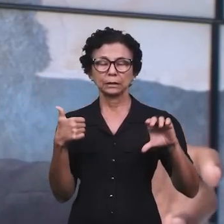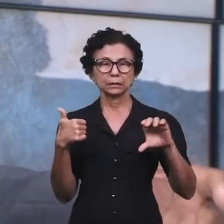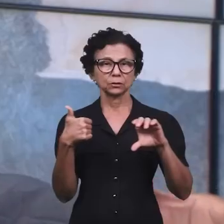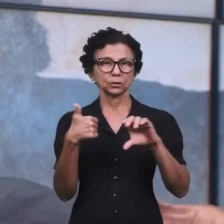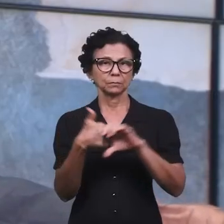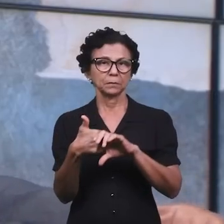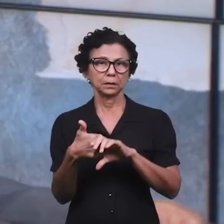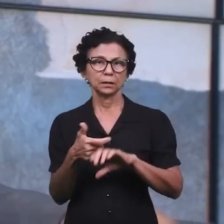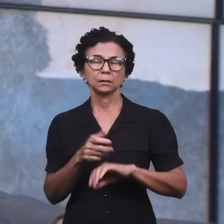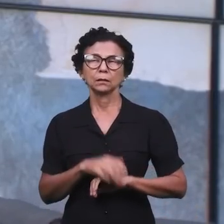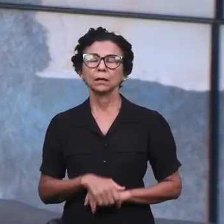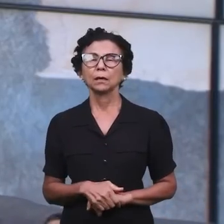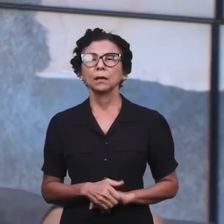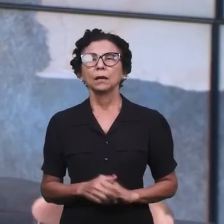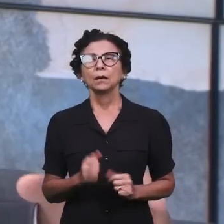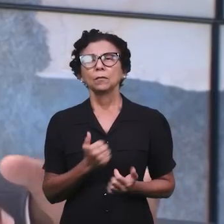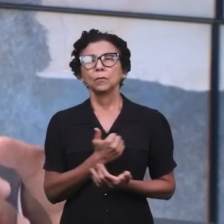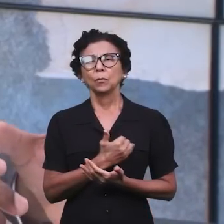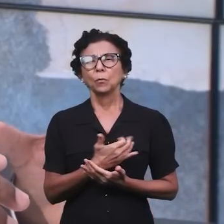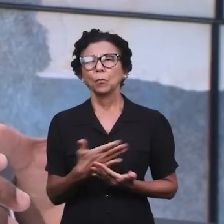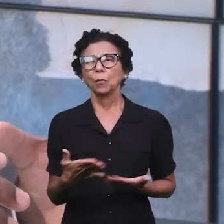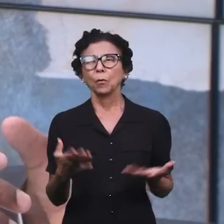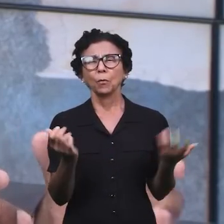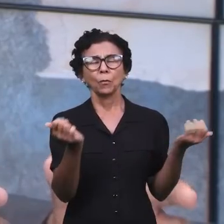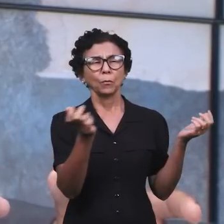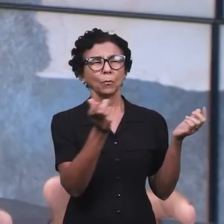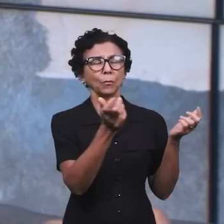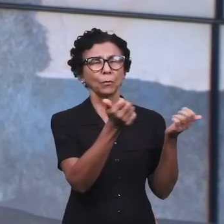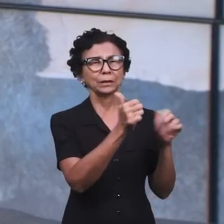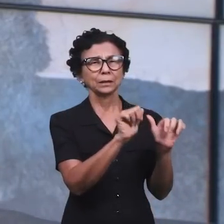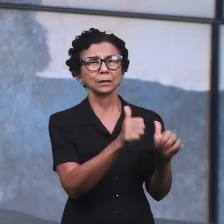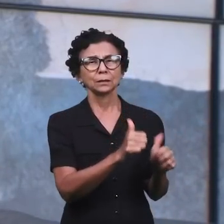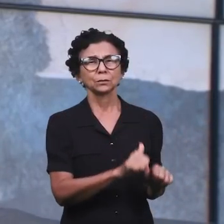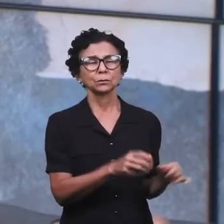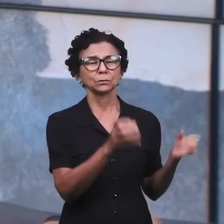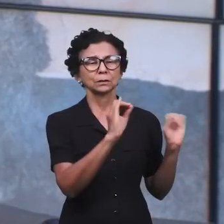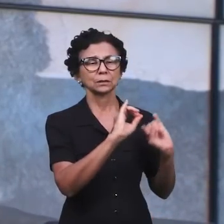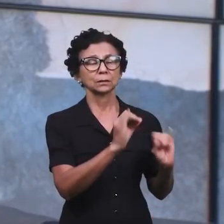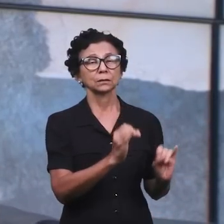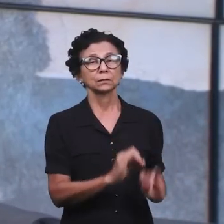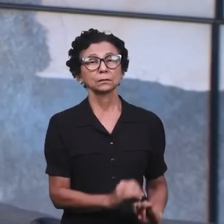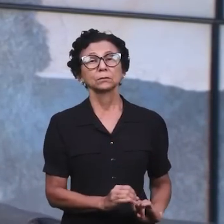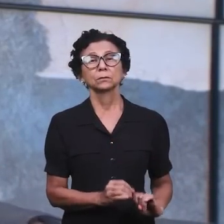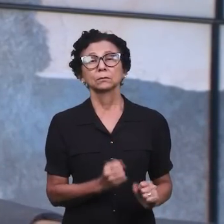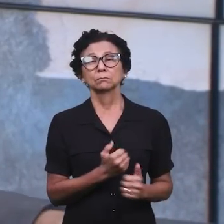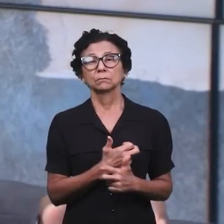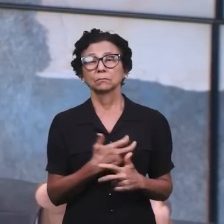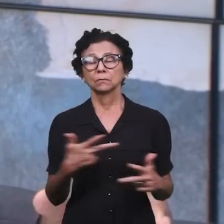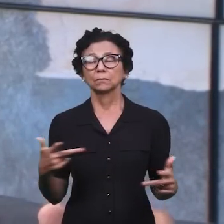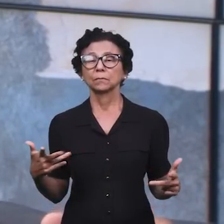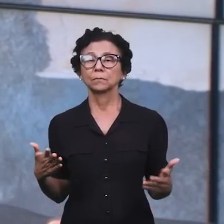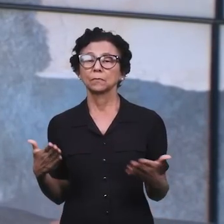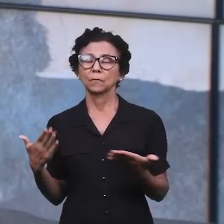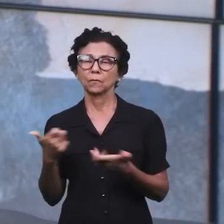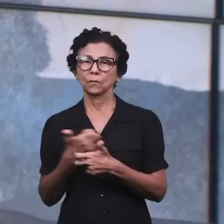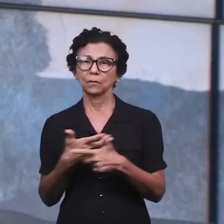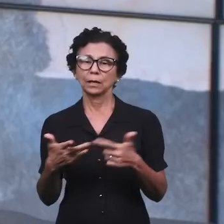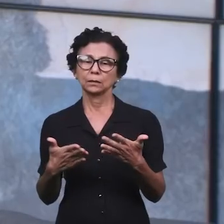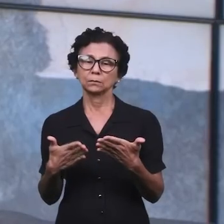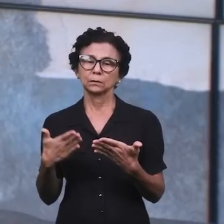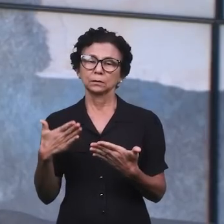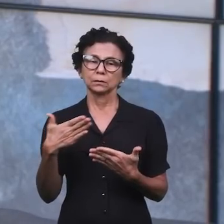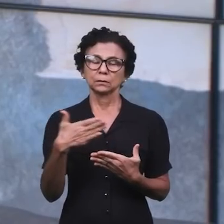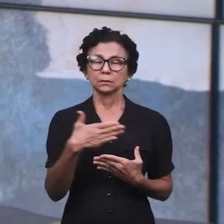entendimentos pagãos e tantos outros desvios que fizeram com que a palavra de